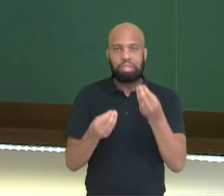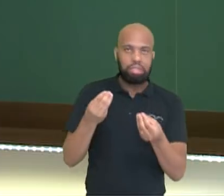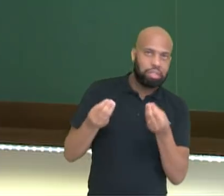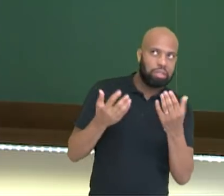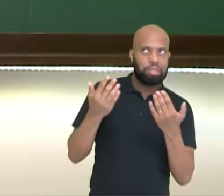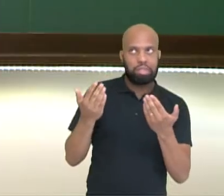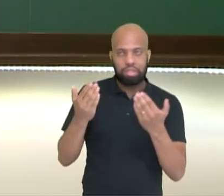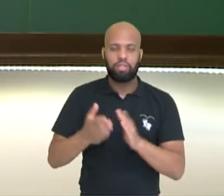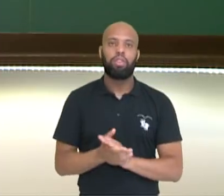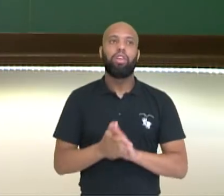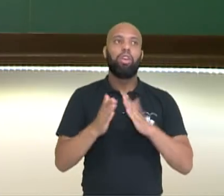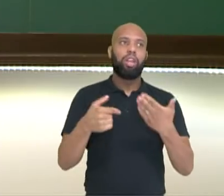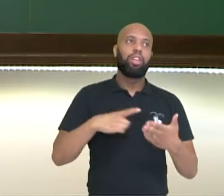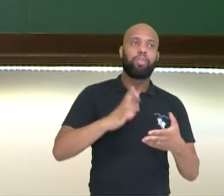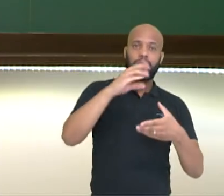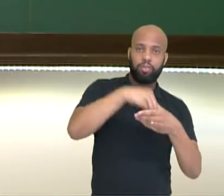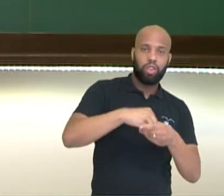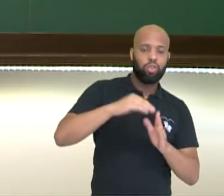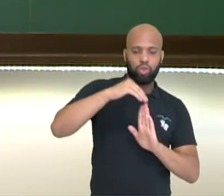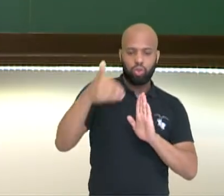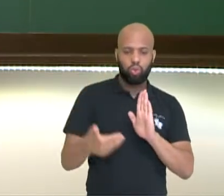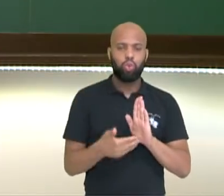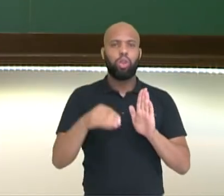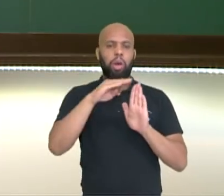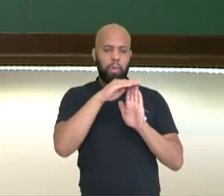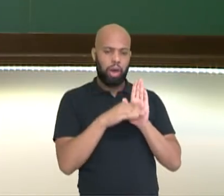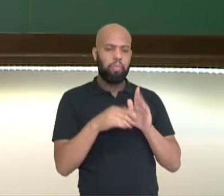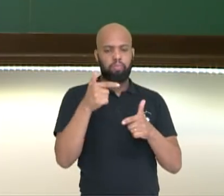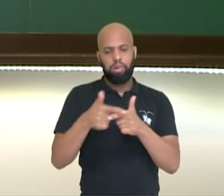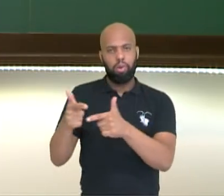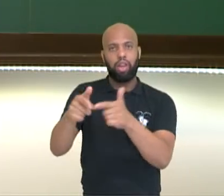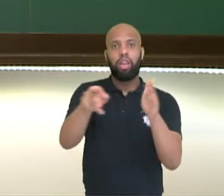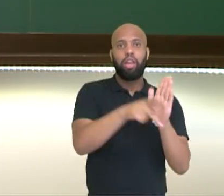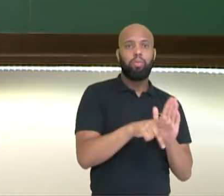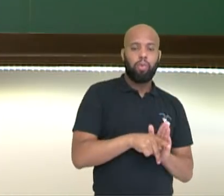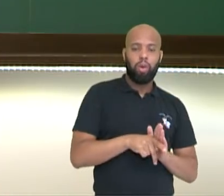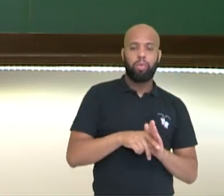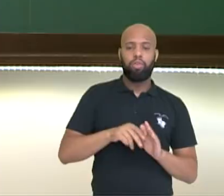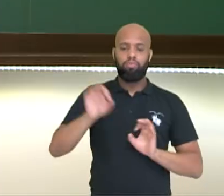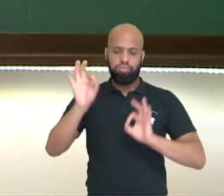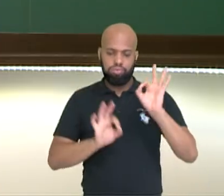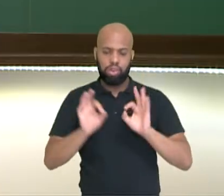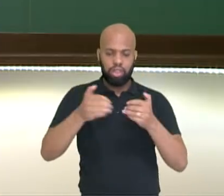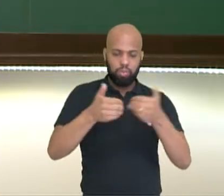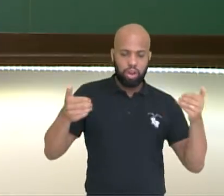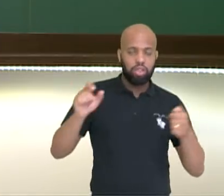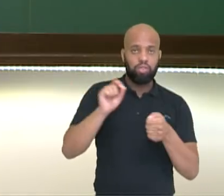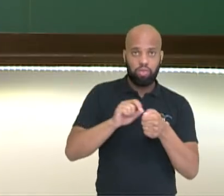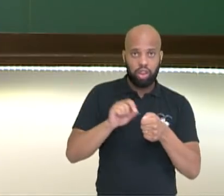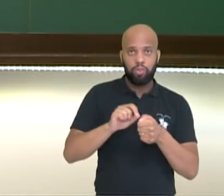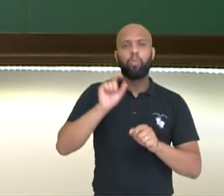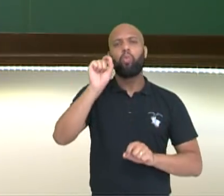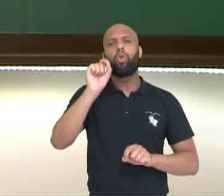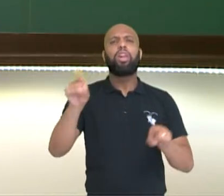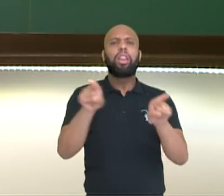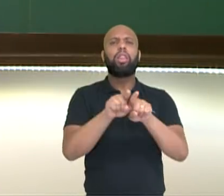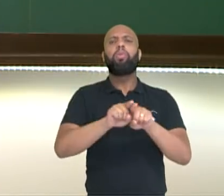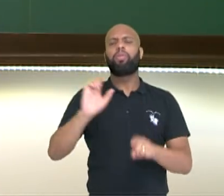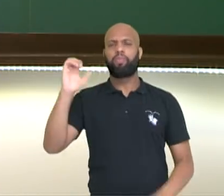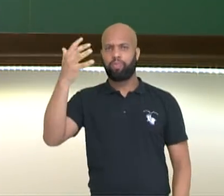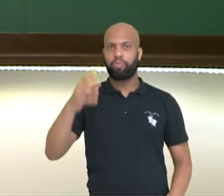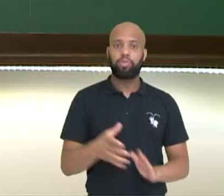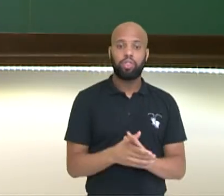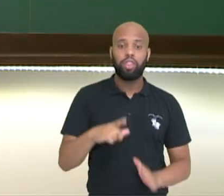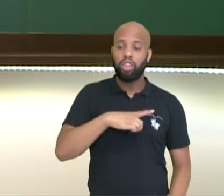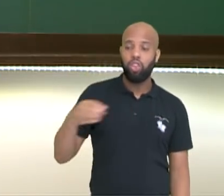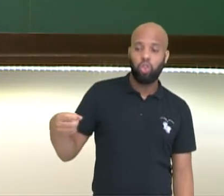Então, dentro de todas essas problemáticas que essa regionalização ela traz, nós também vamos perceber o seguinte, que a nova